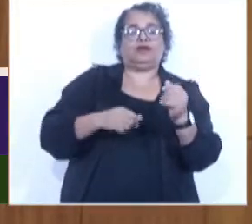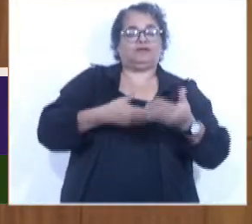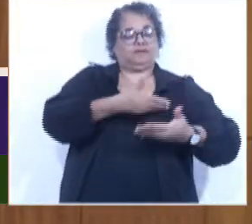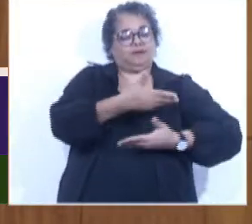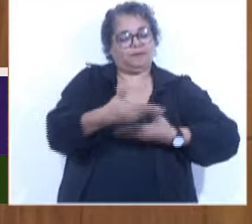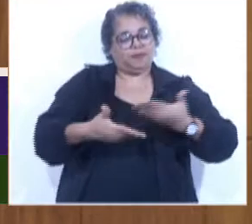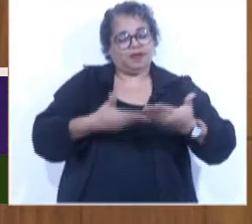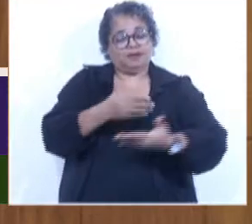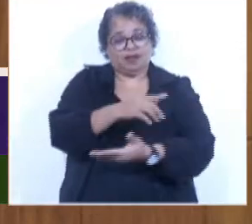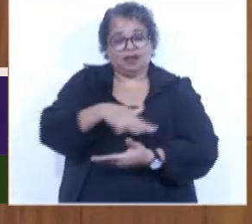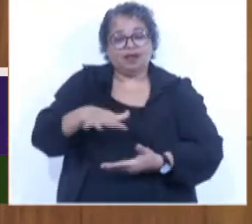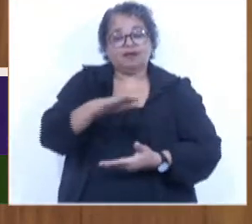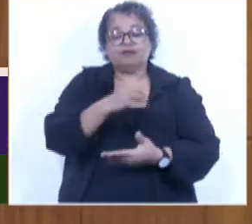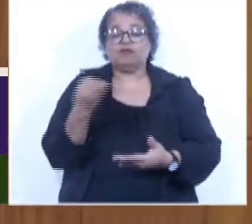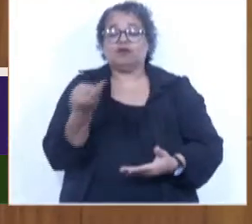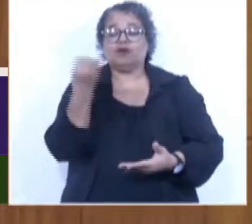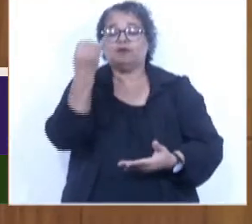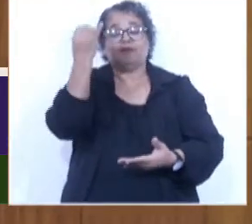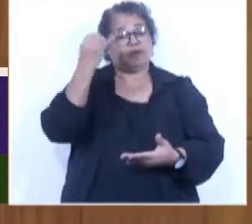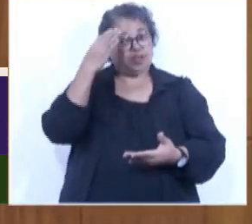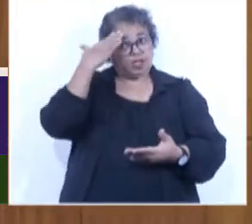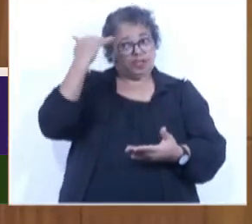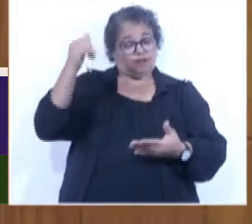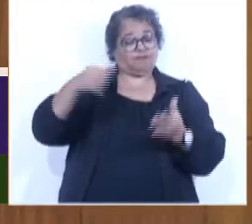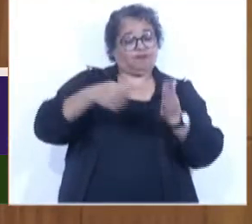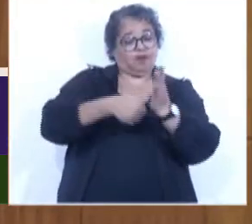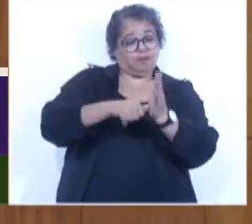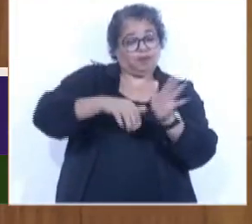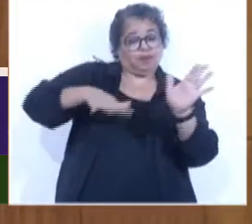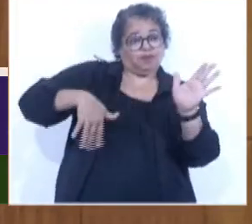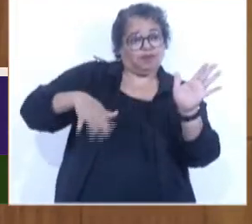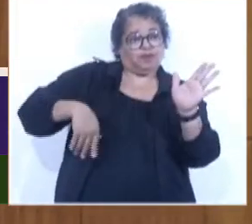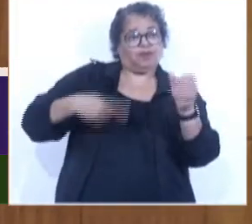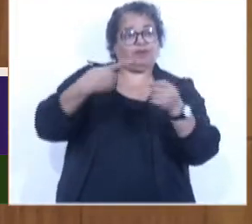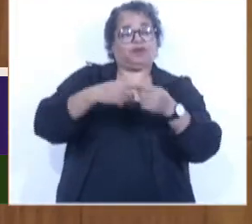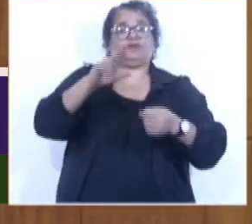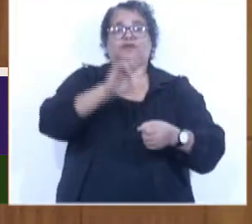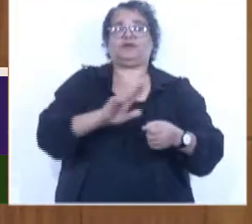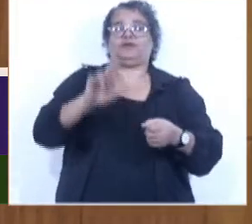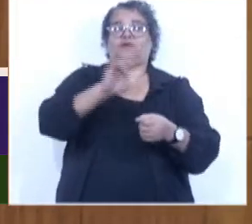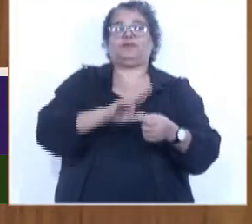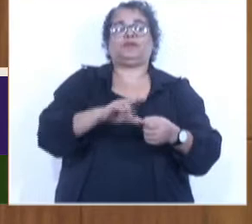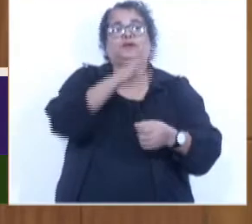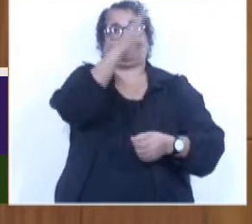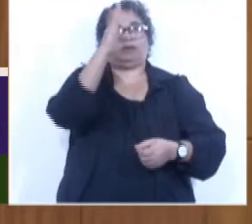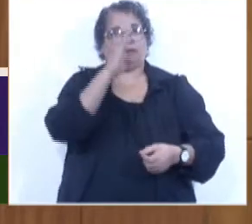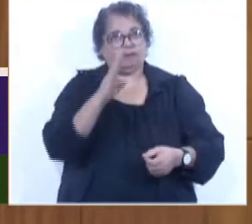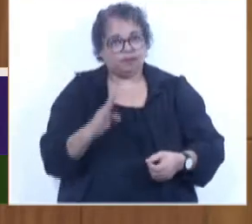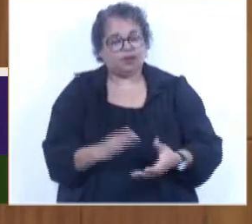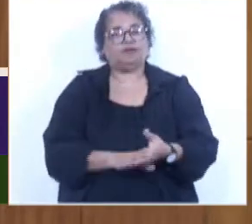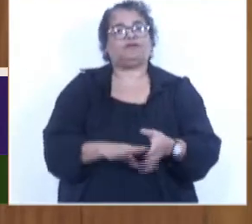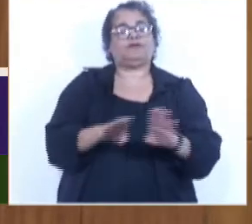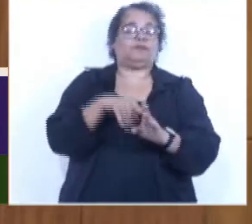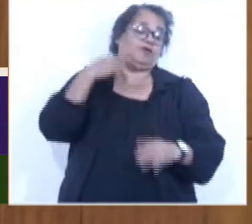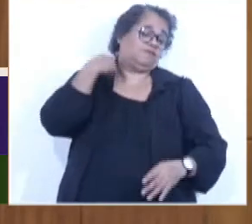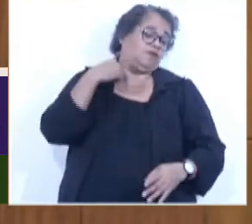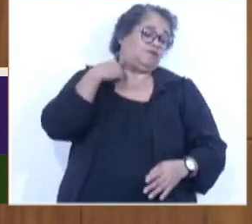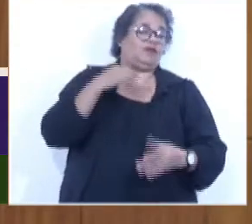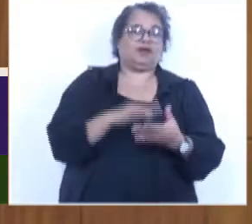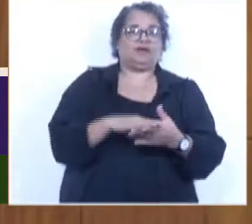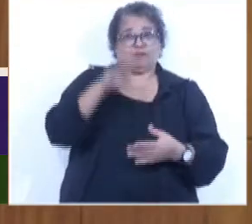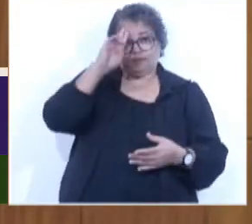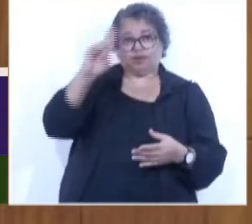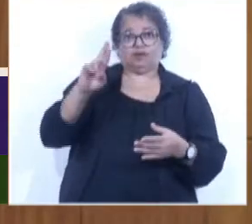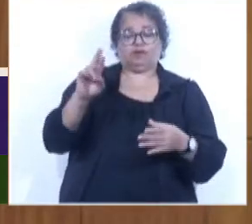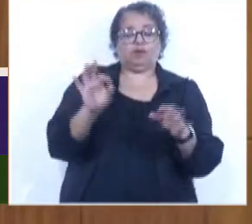a todos a importância desse grande clube para Uberlândia para Minas Gerais e para o Brasil que o Guto os diretores os